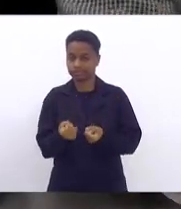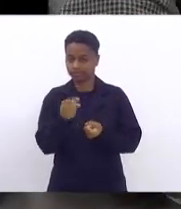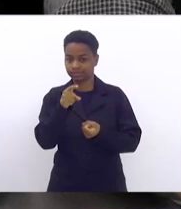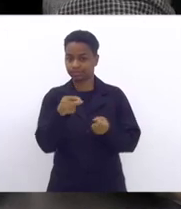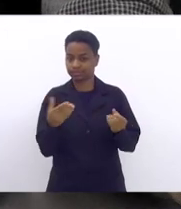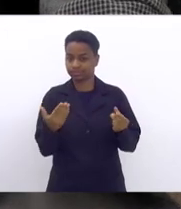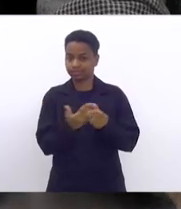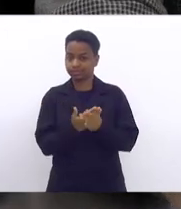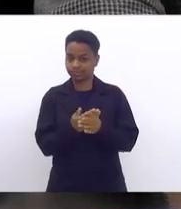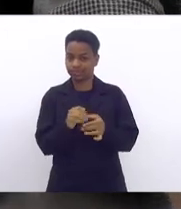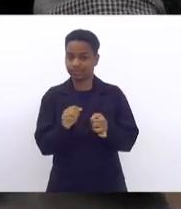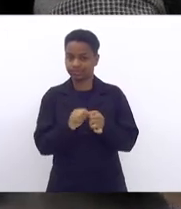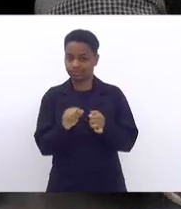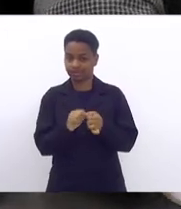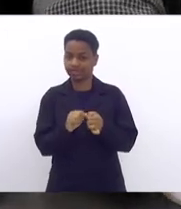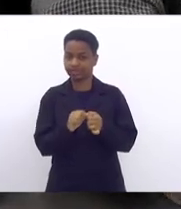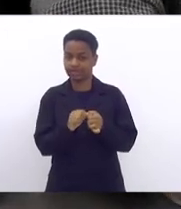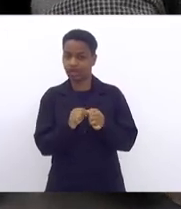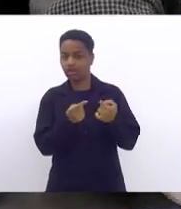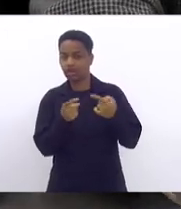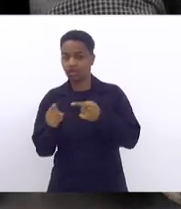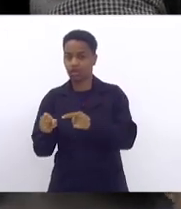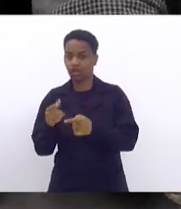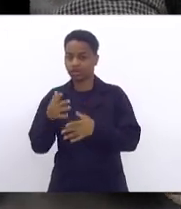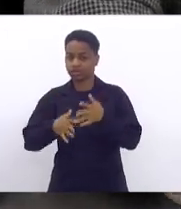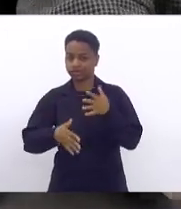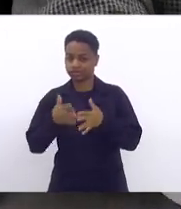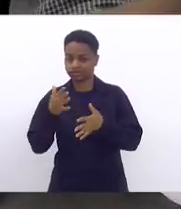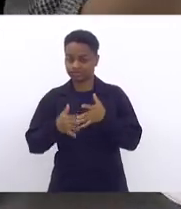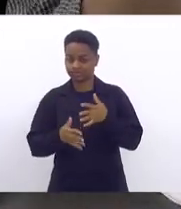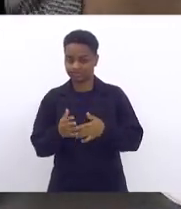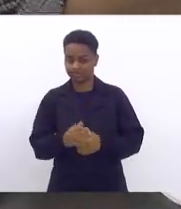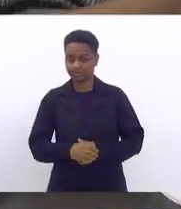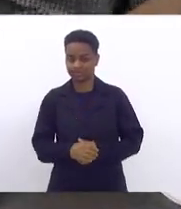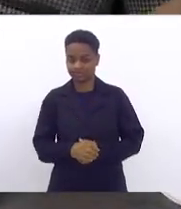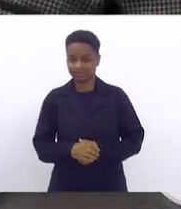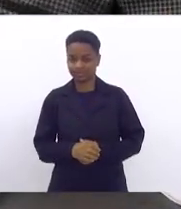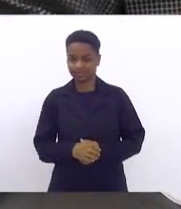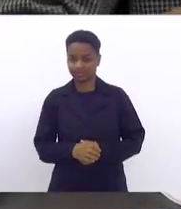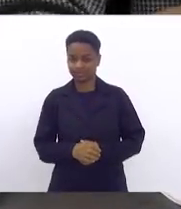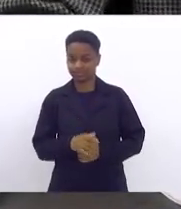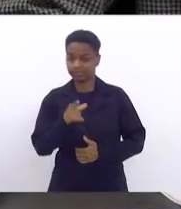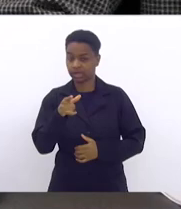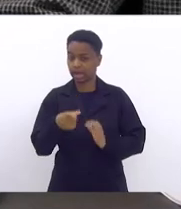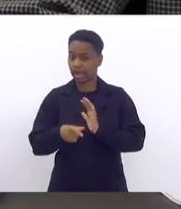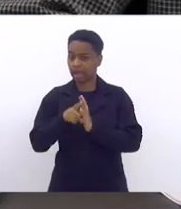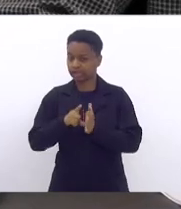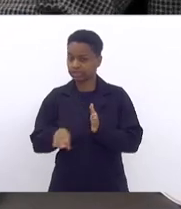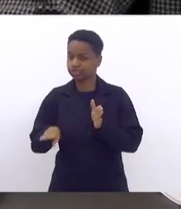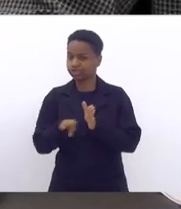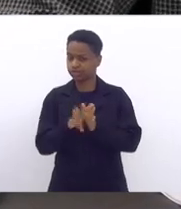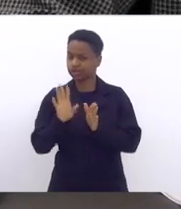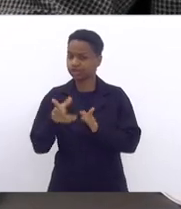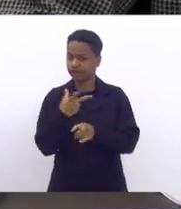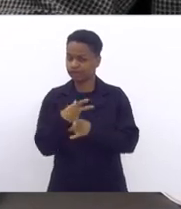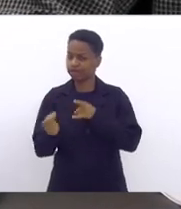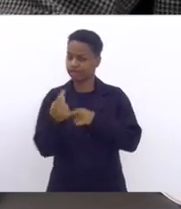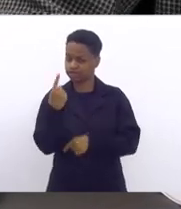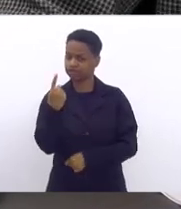recurso seu contra uma prejudicabilidade. Vossa Excelência, antes de chegar, já ganhou